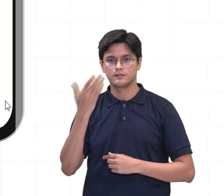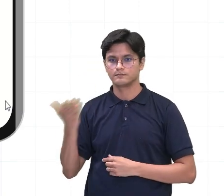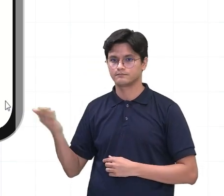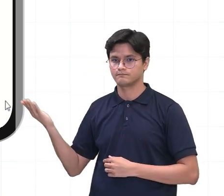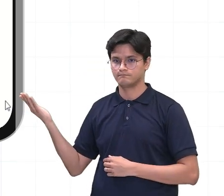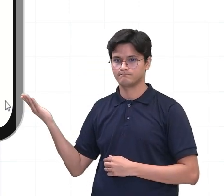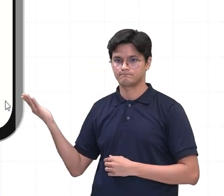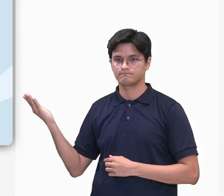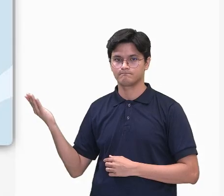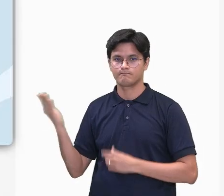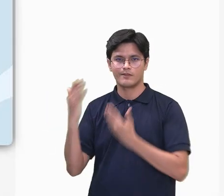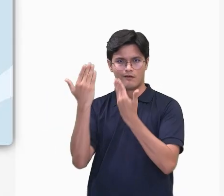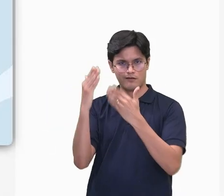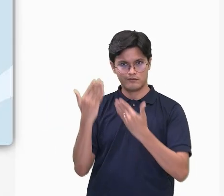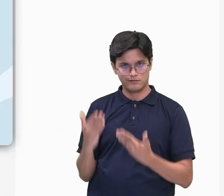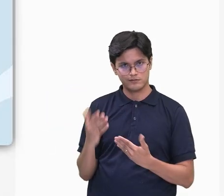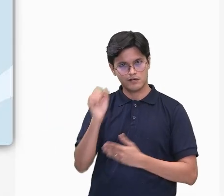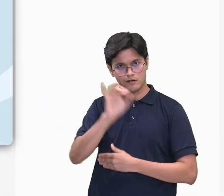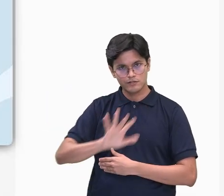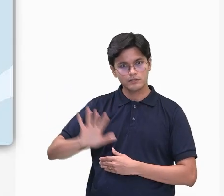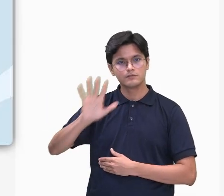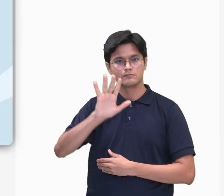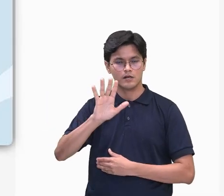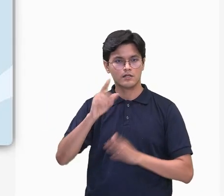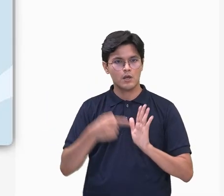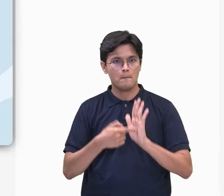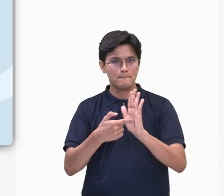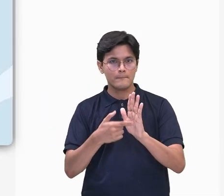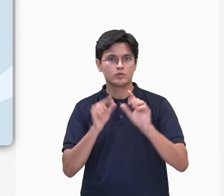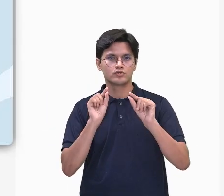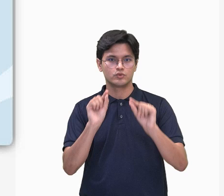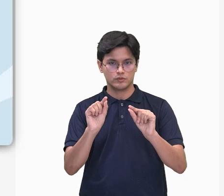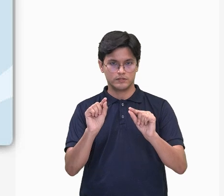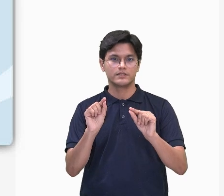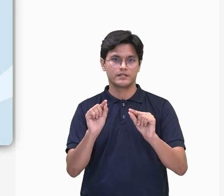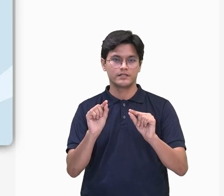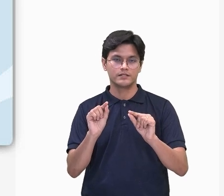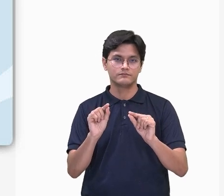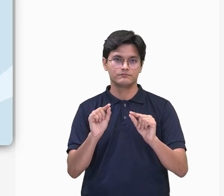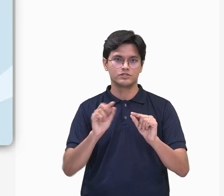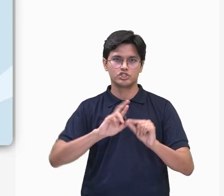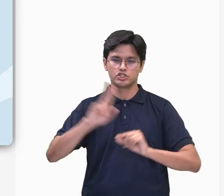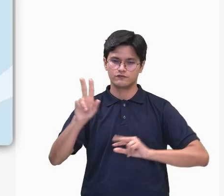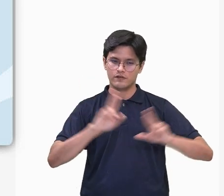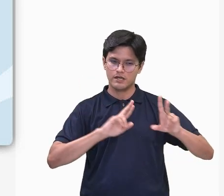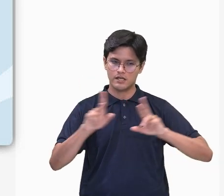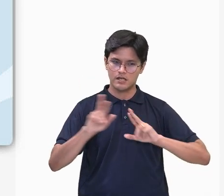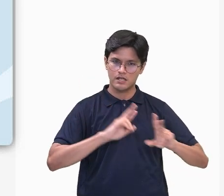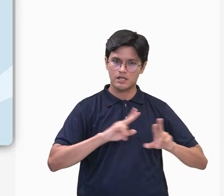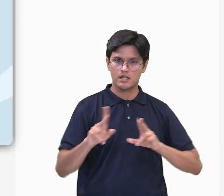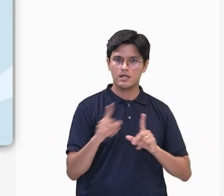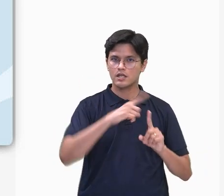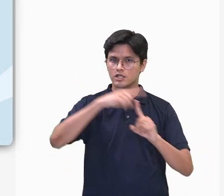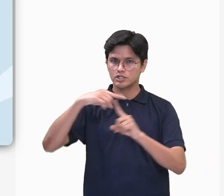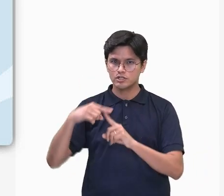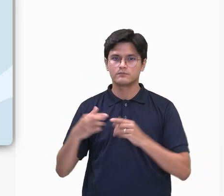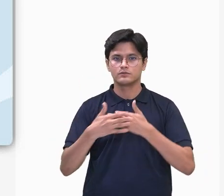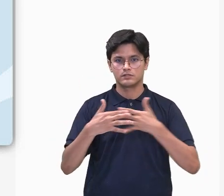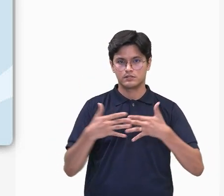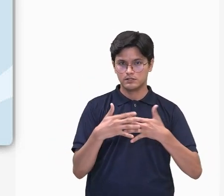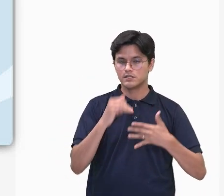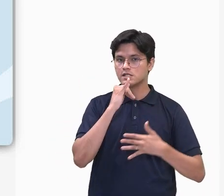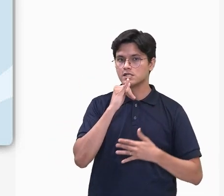vai analisar uma imagem, né, onde ele mostra para a gente esses diferentes tipos de tecidos. Tá? Então, eu tenho aí